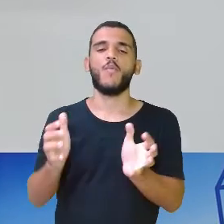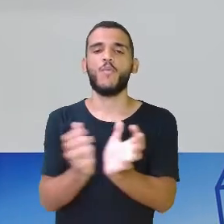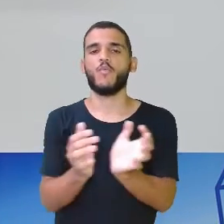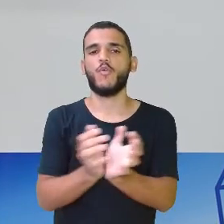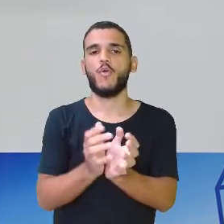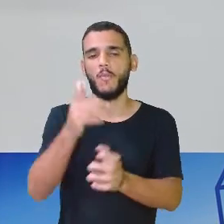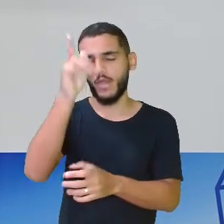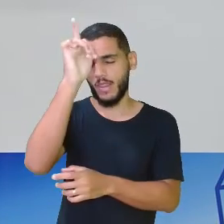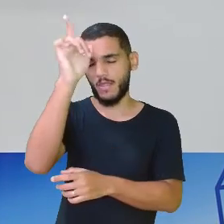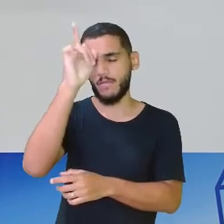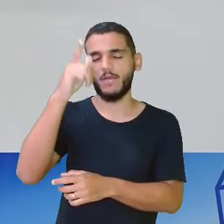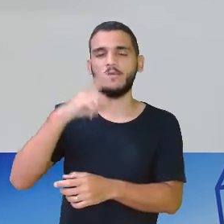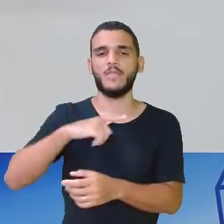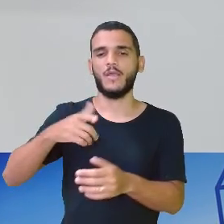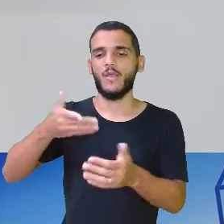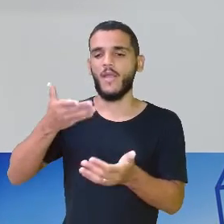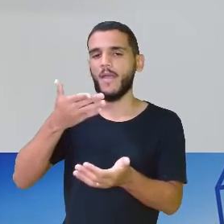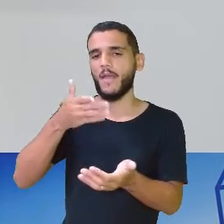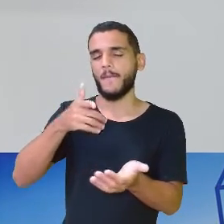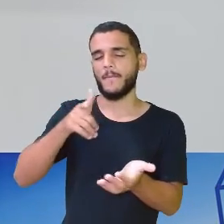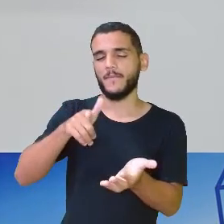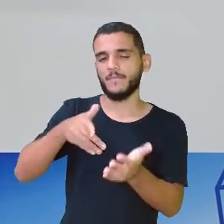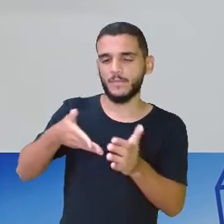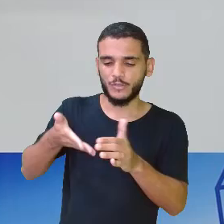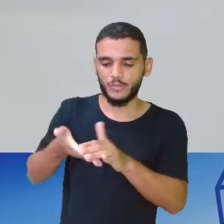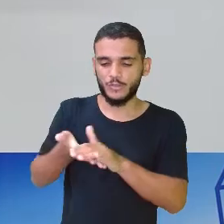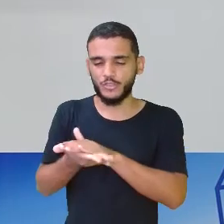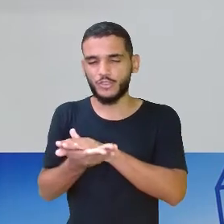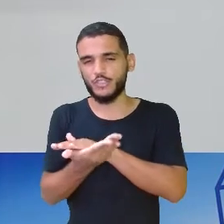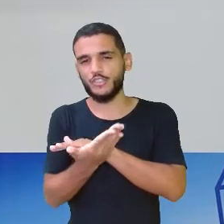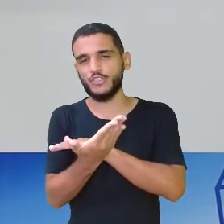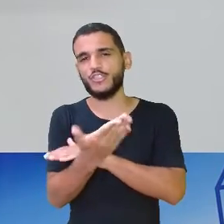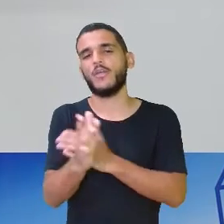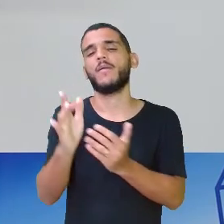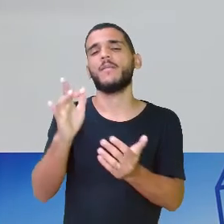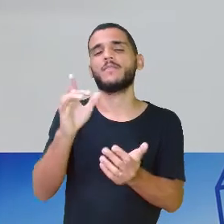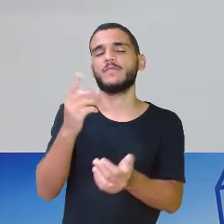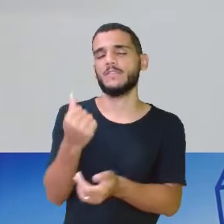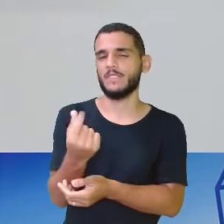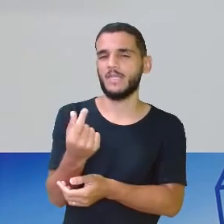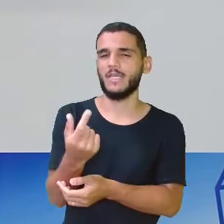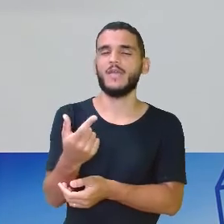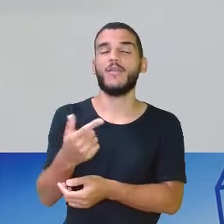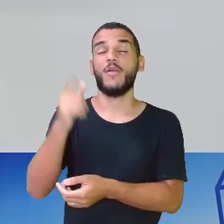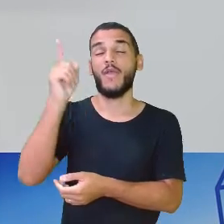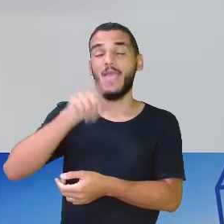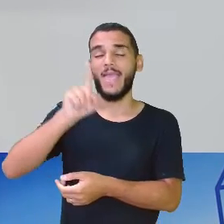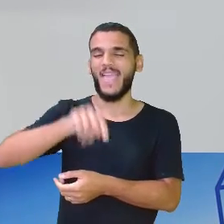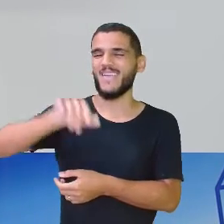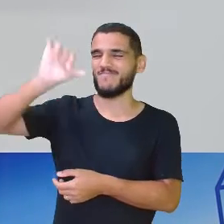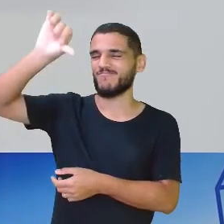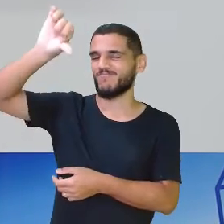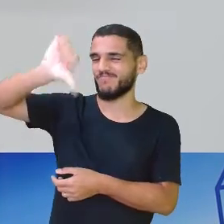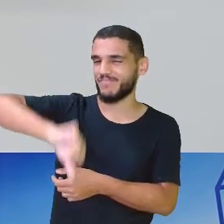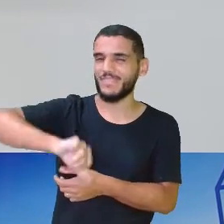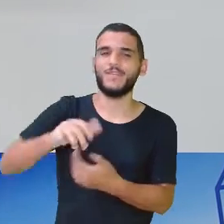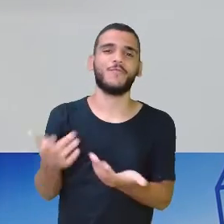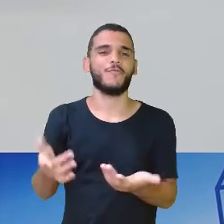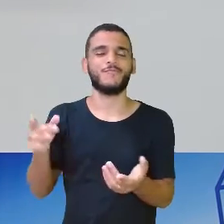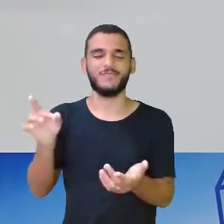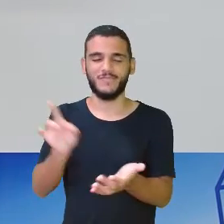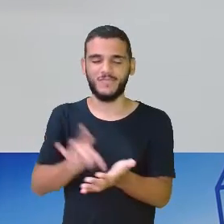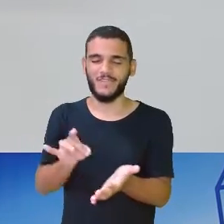autorizou a emissão de papel moeda, o que fez com que a crise se agravasse ainda mais, né? E enquanto as